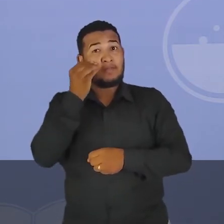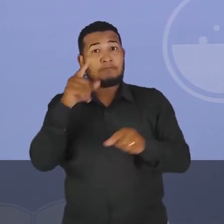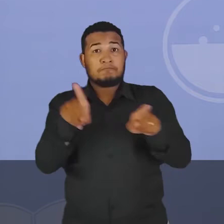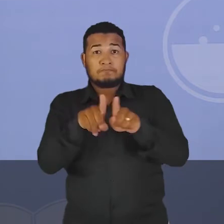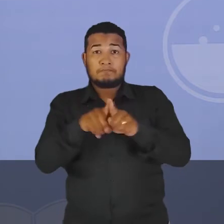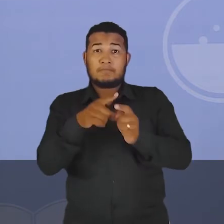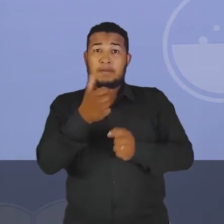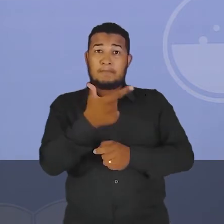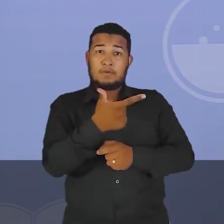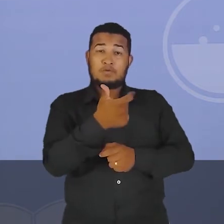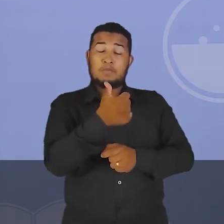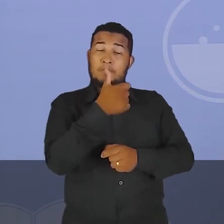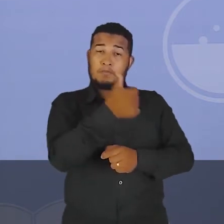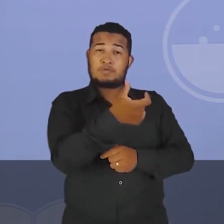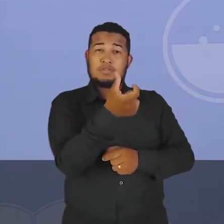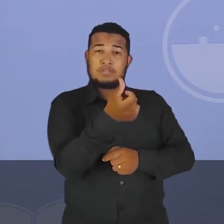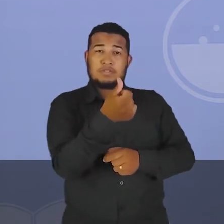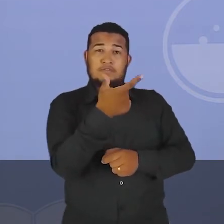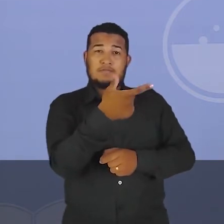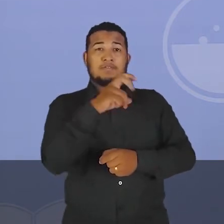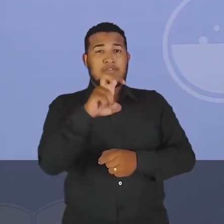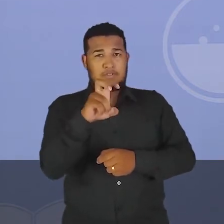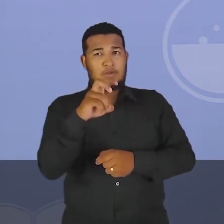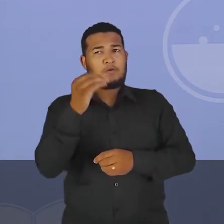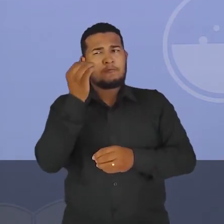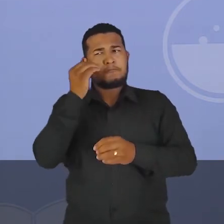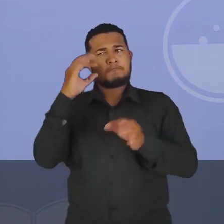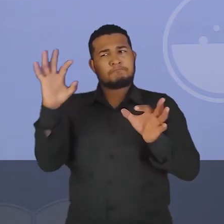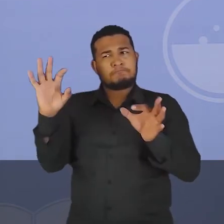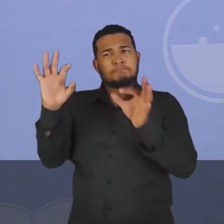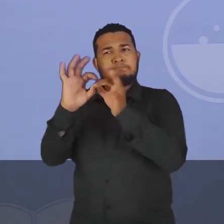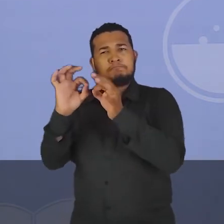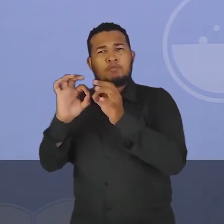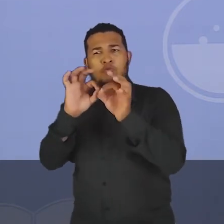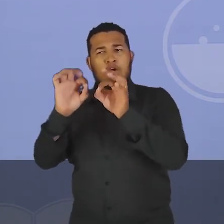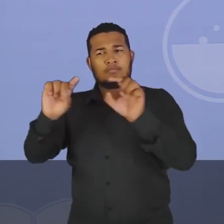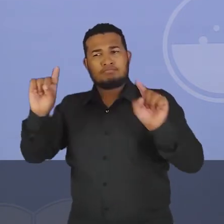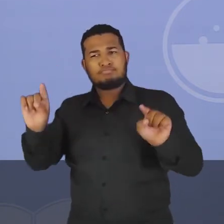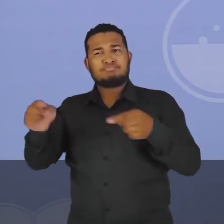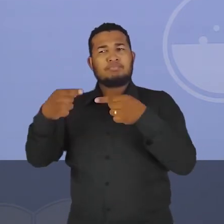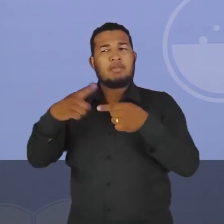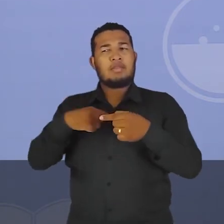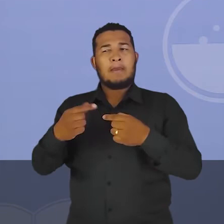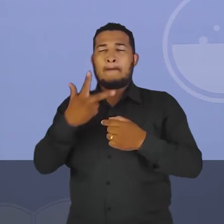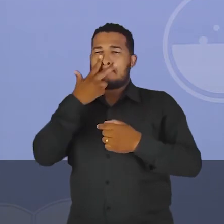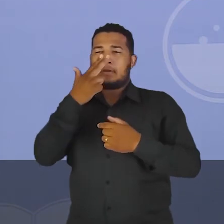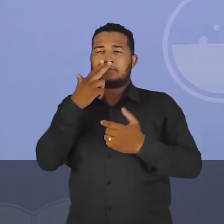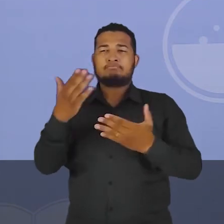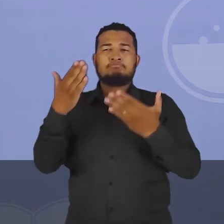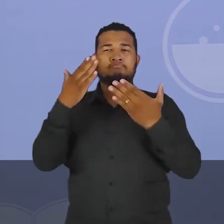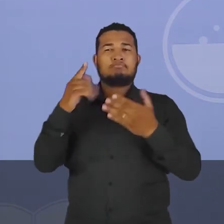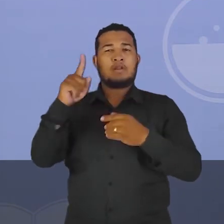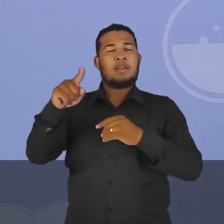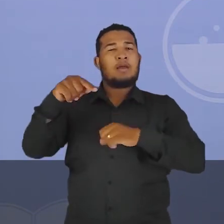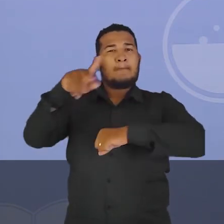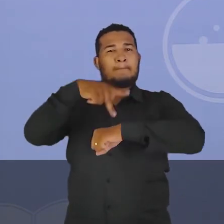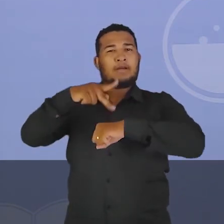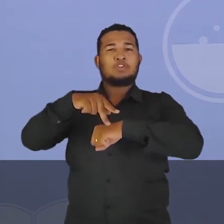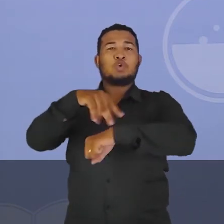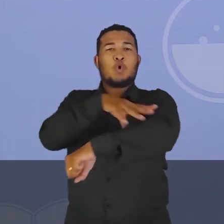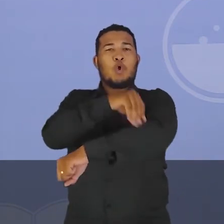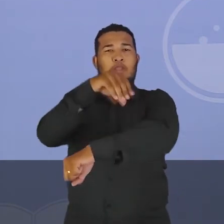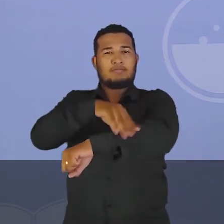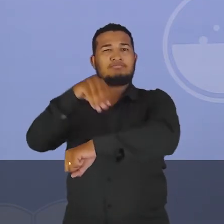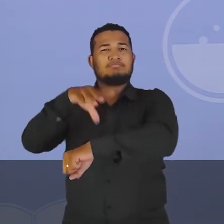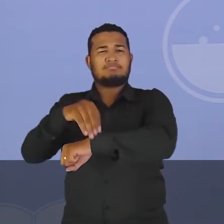1625, a gente tem o donatário Francisco de Aguiar Coutinho, né, em que enfrenta uma investida de holandês. Aí tem a história da Maria Ortiz, que acho que